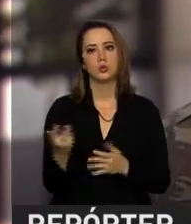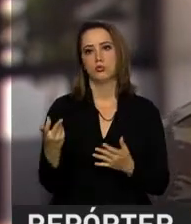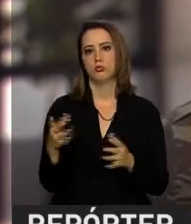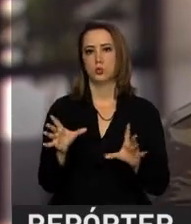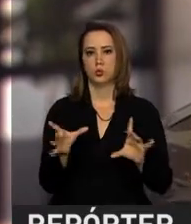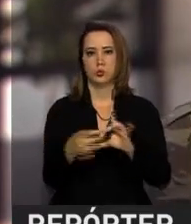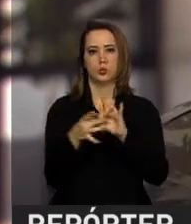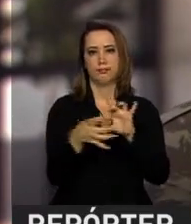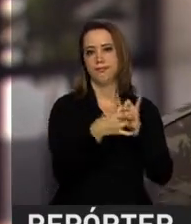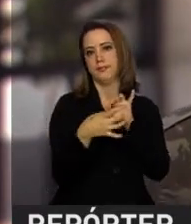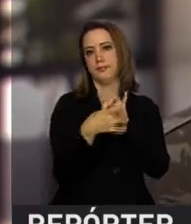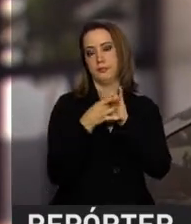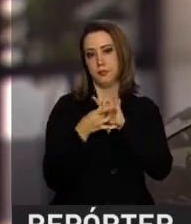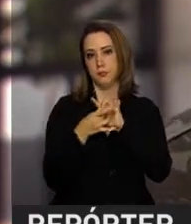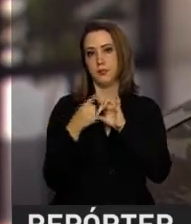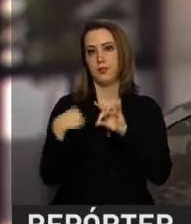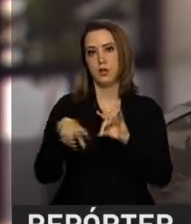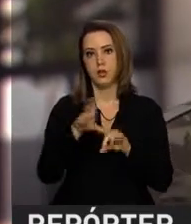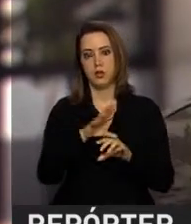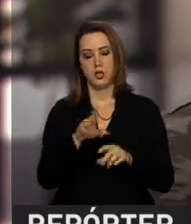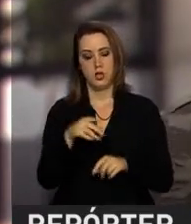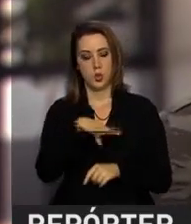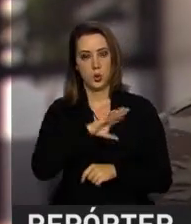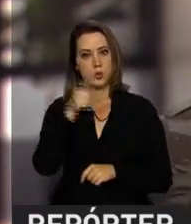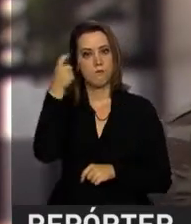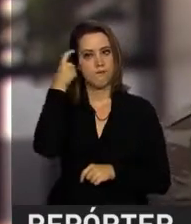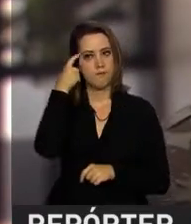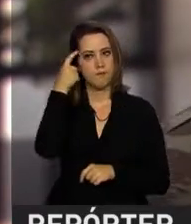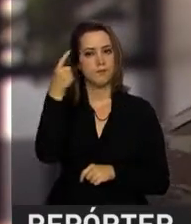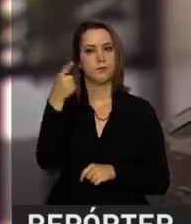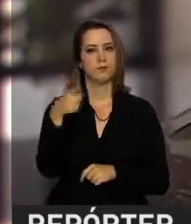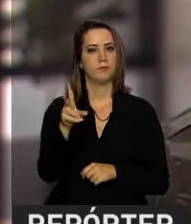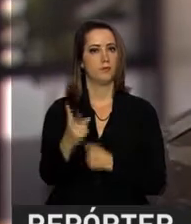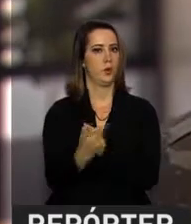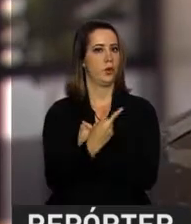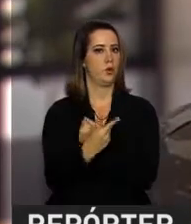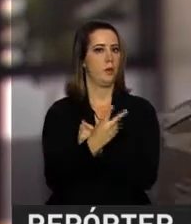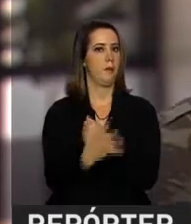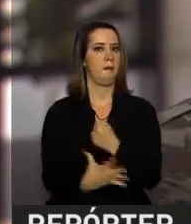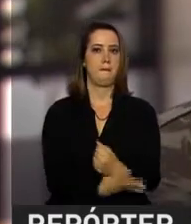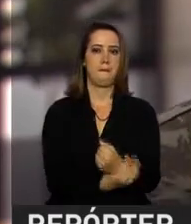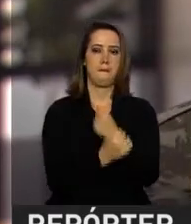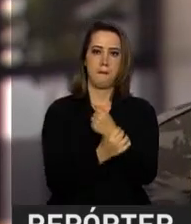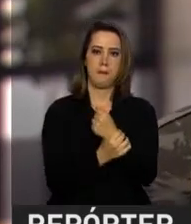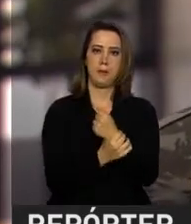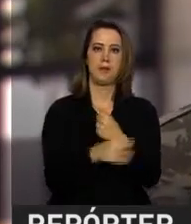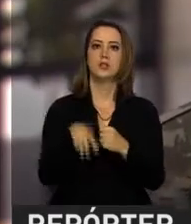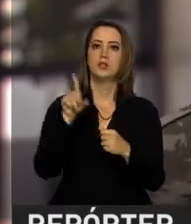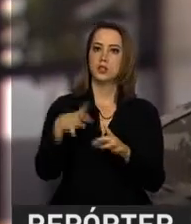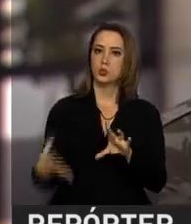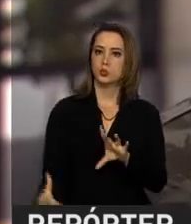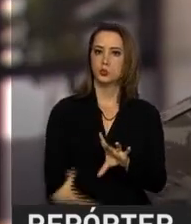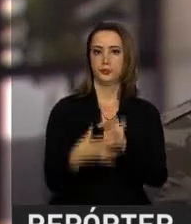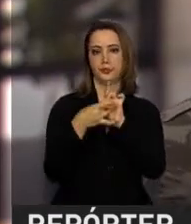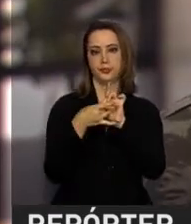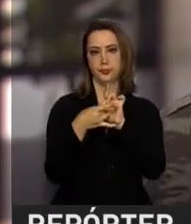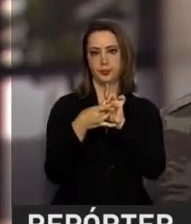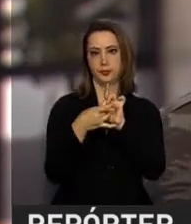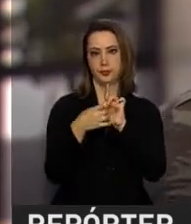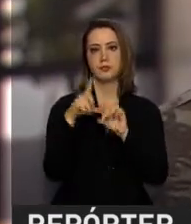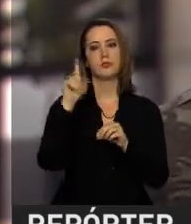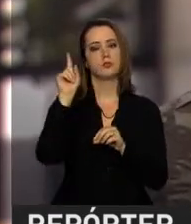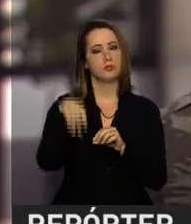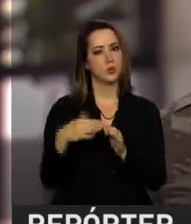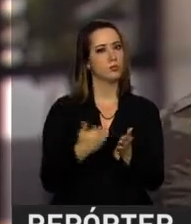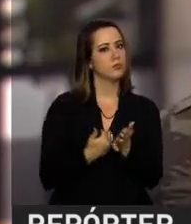ressalto e lembro a nossa inteligência o eixo da defesa eo eixo de segurança pública trabalha de forma integrada a e